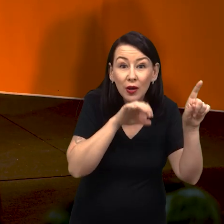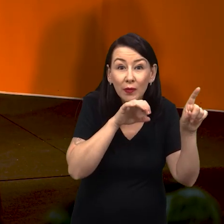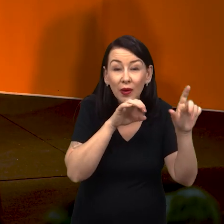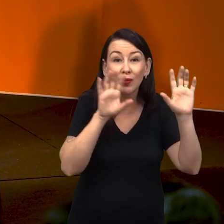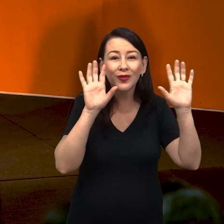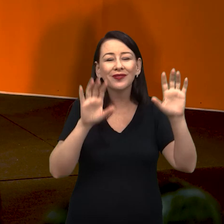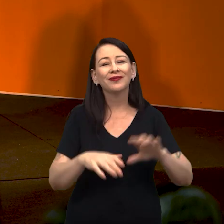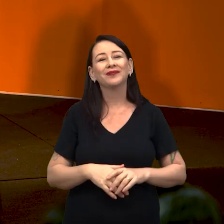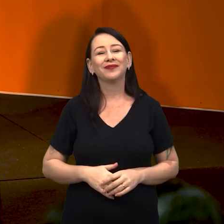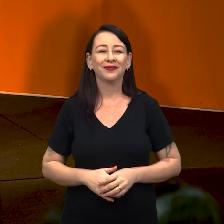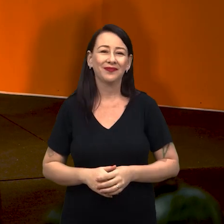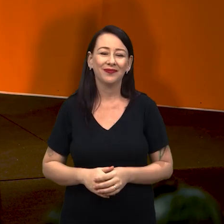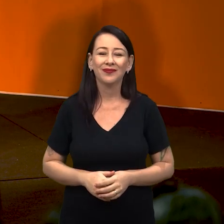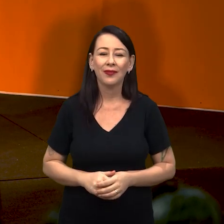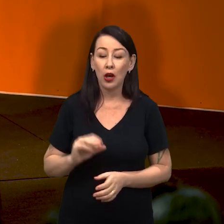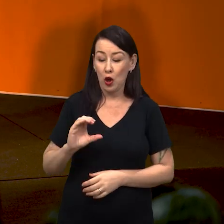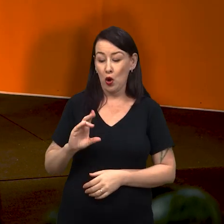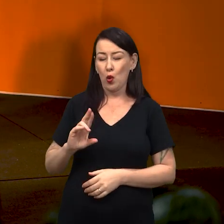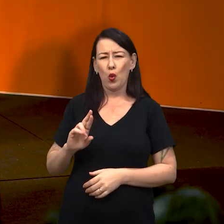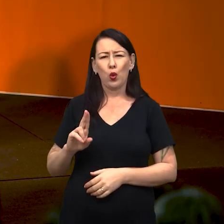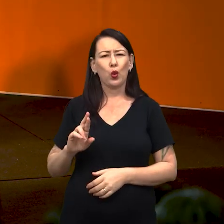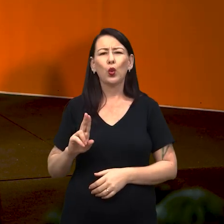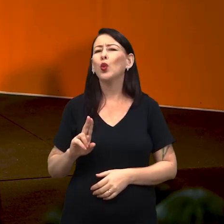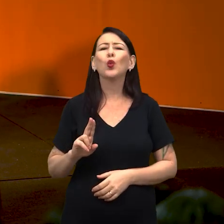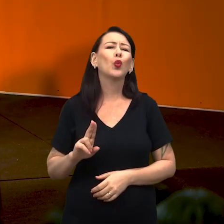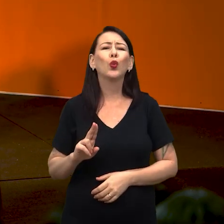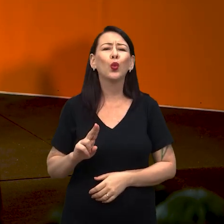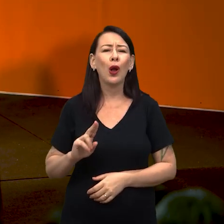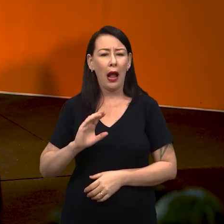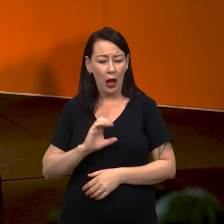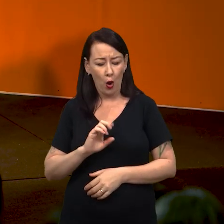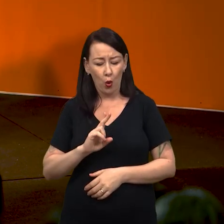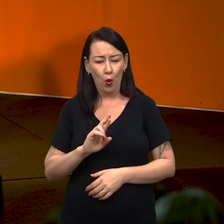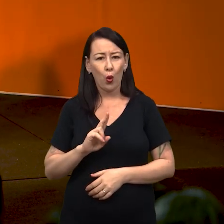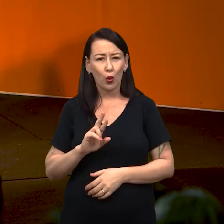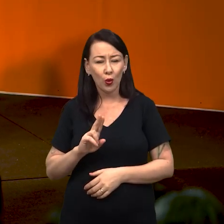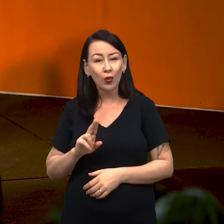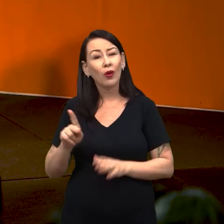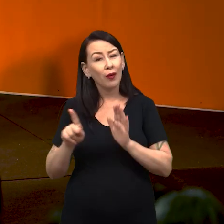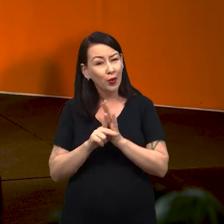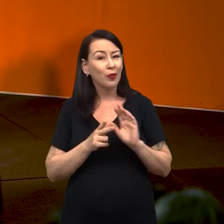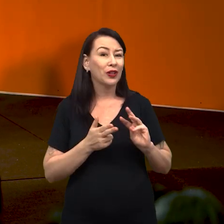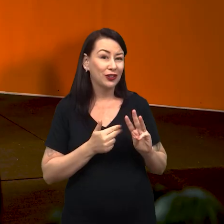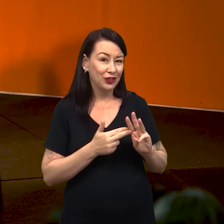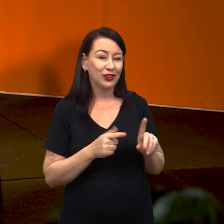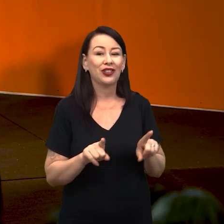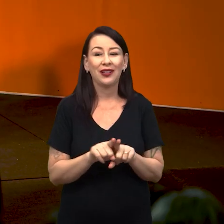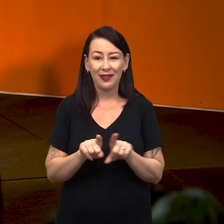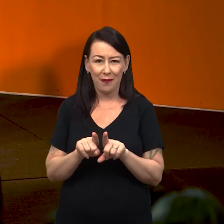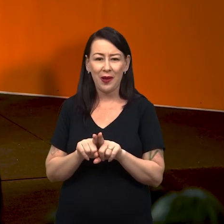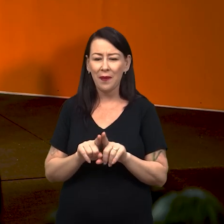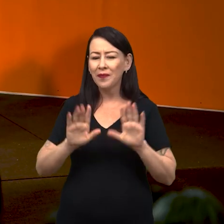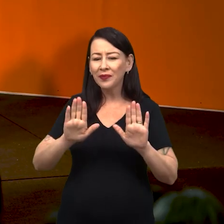olha o bicho, olha o bicho, olha o sapururu. Cururu é um termo